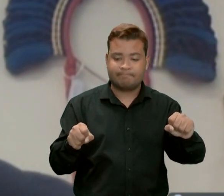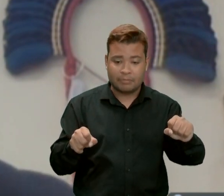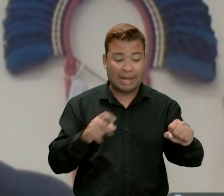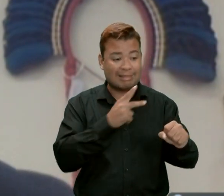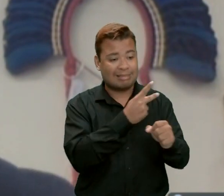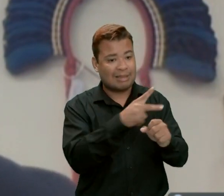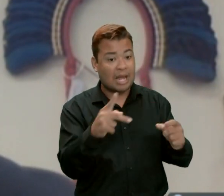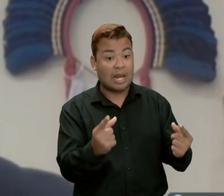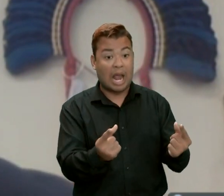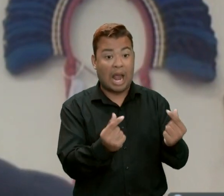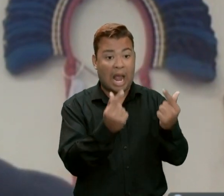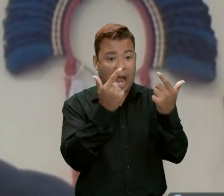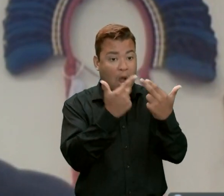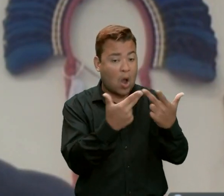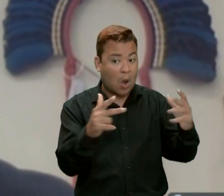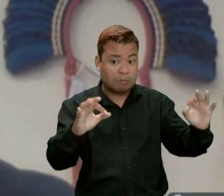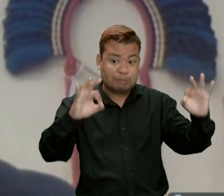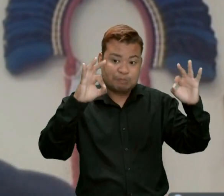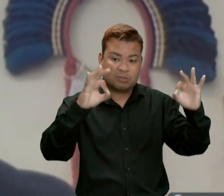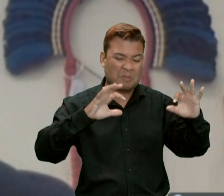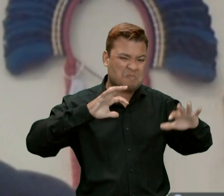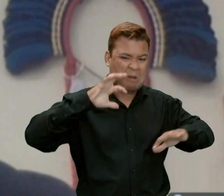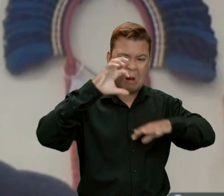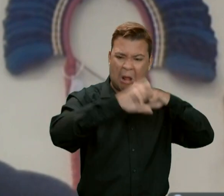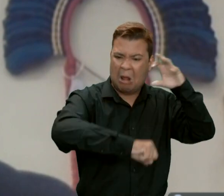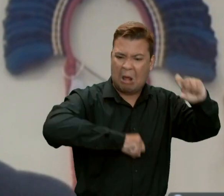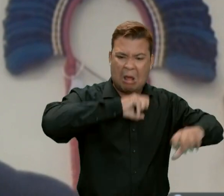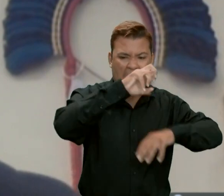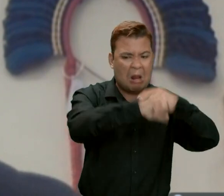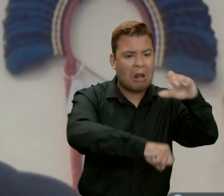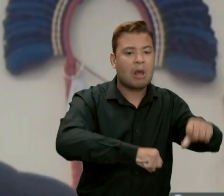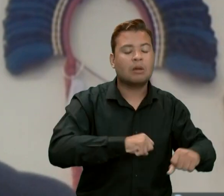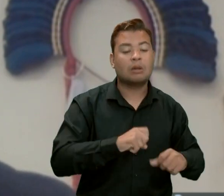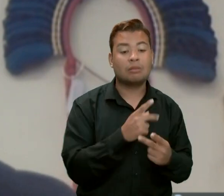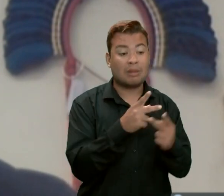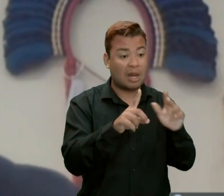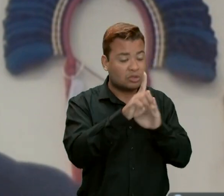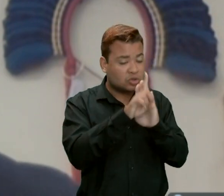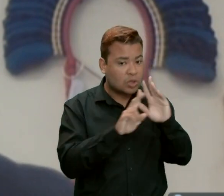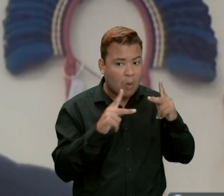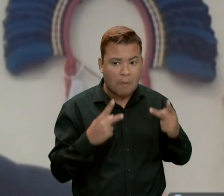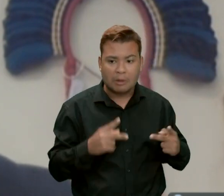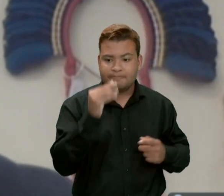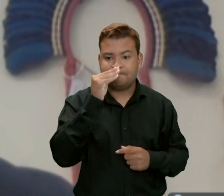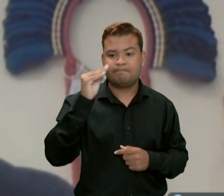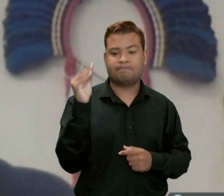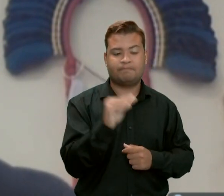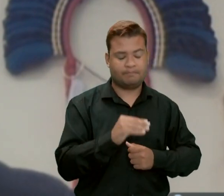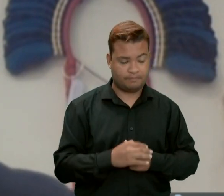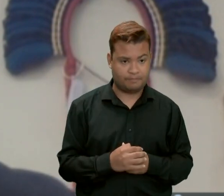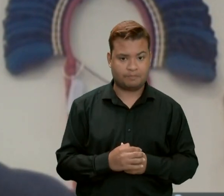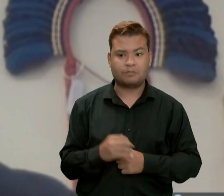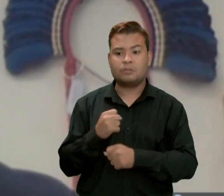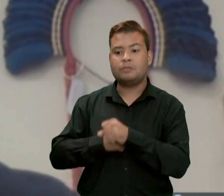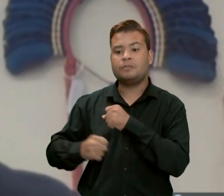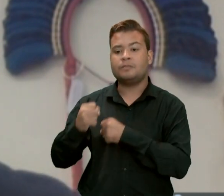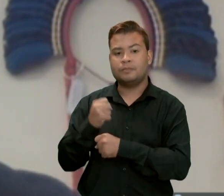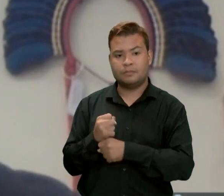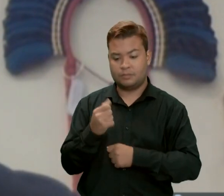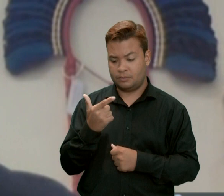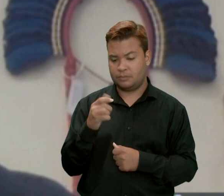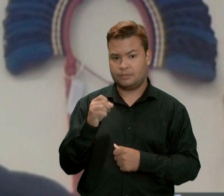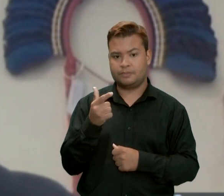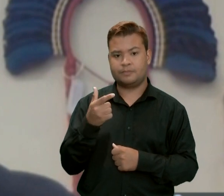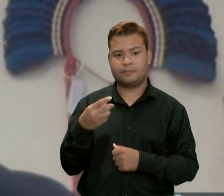estão ali e promovendo a violação sistemática de direitos humanos. Em 2023, o Ministério Público